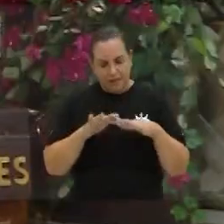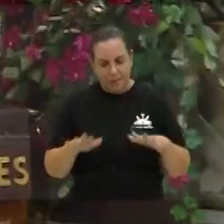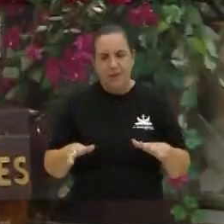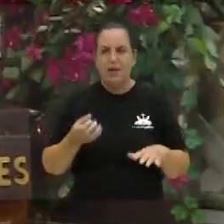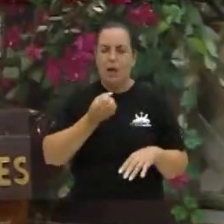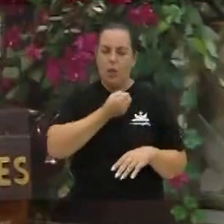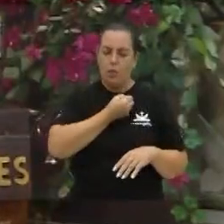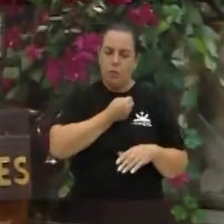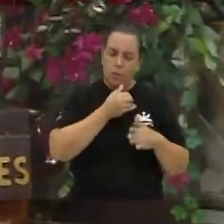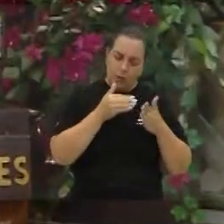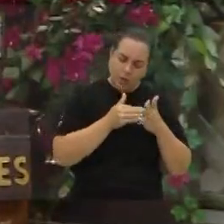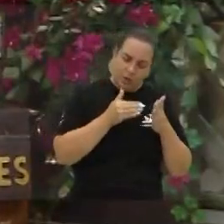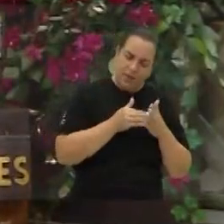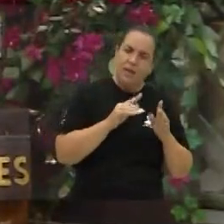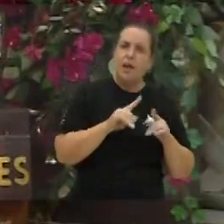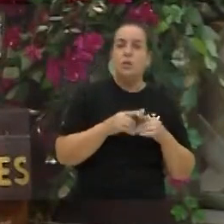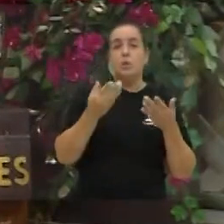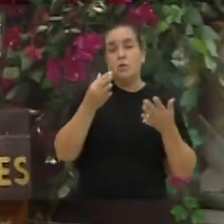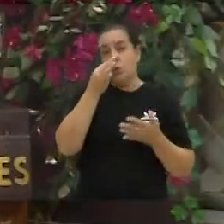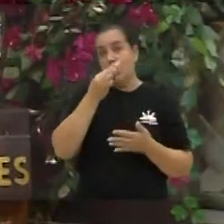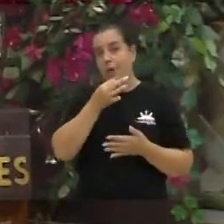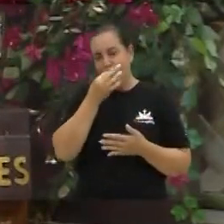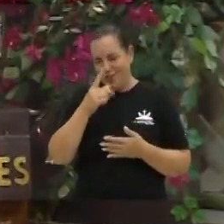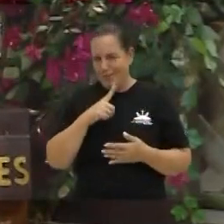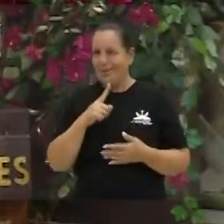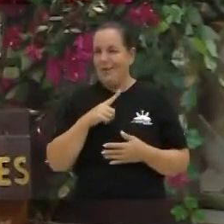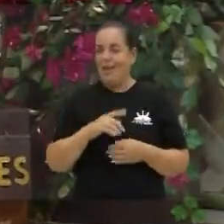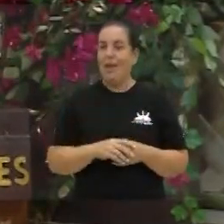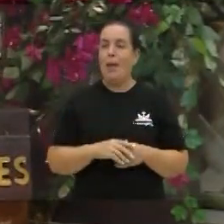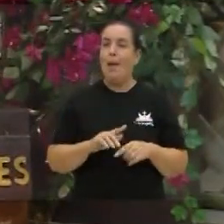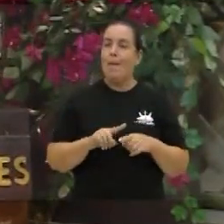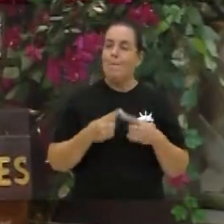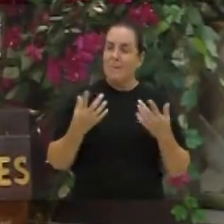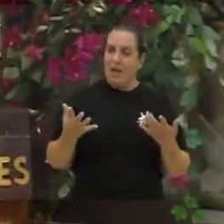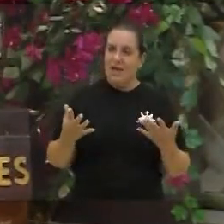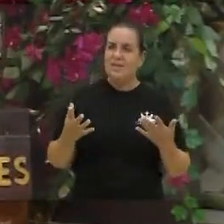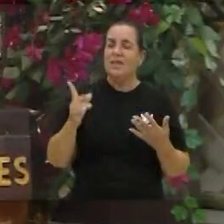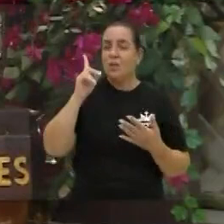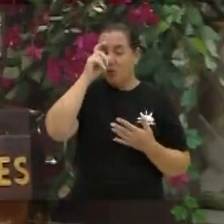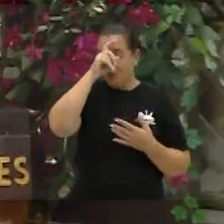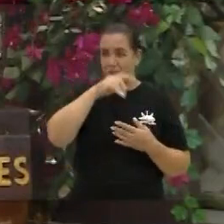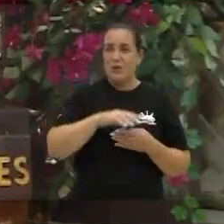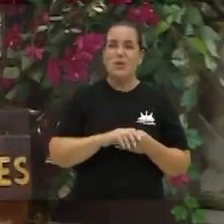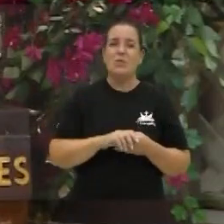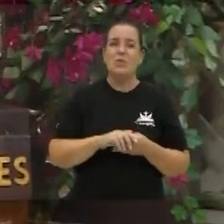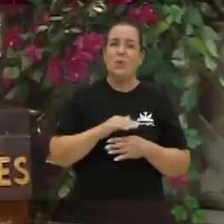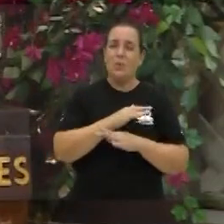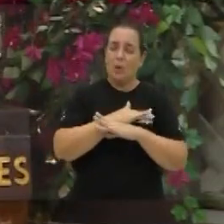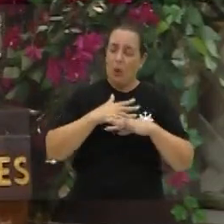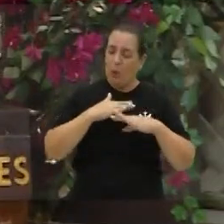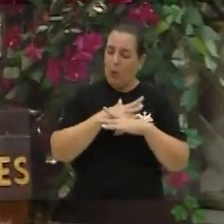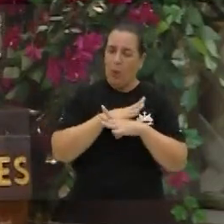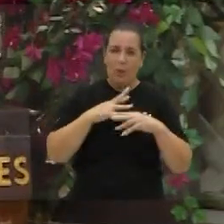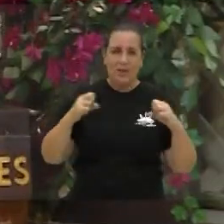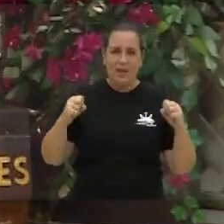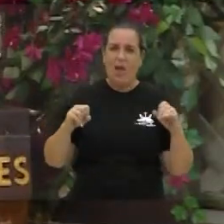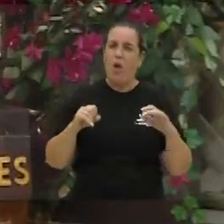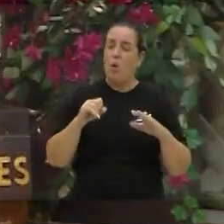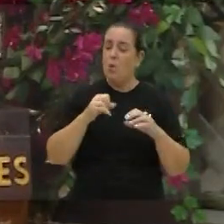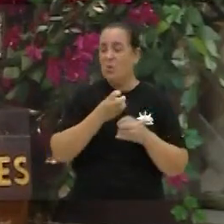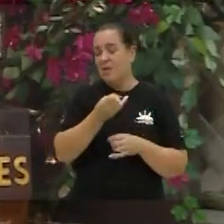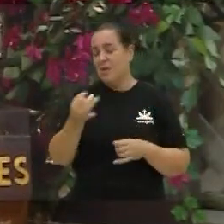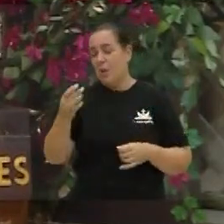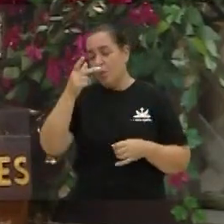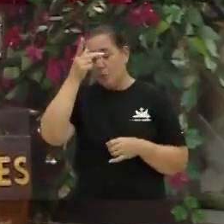mas hoje tem Eucaristia para todos, mas é um número difícil, lockdown ainda em alguns lugares, mas